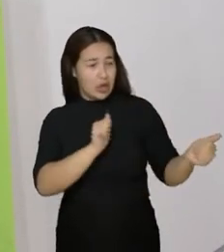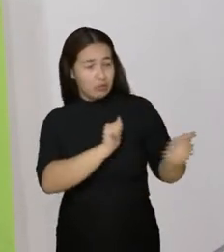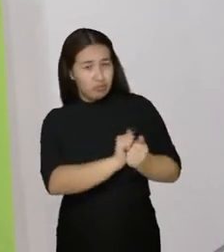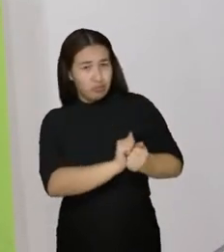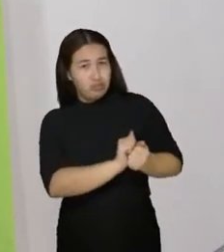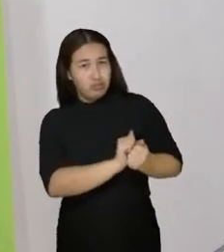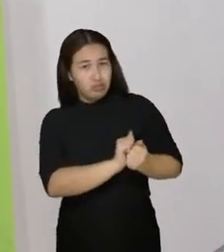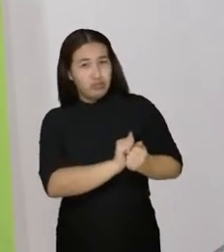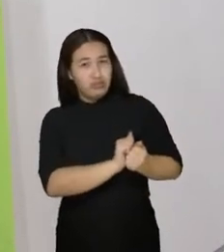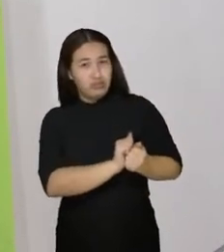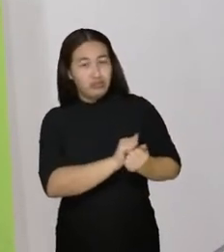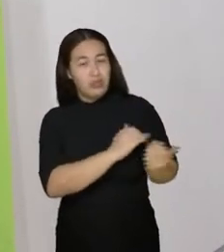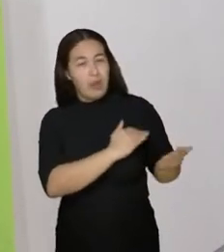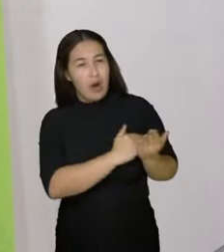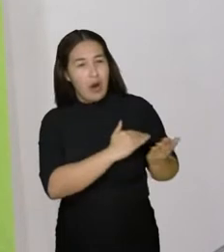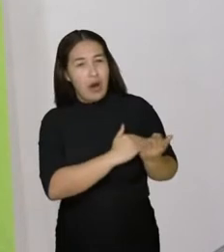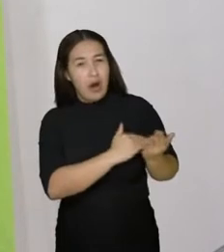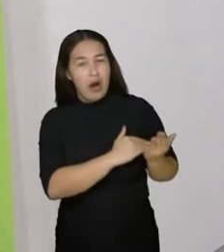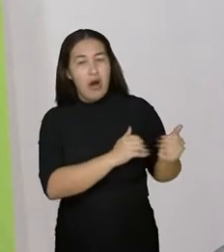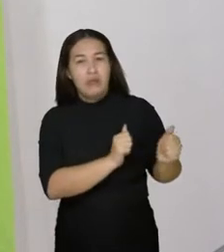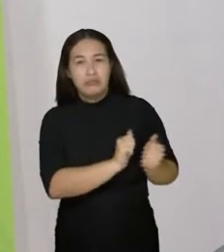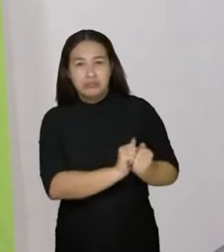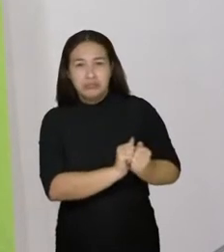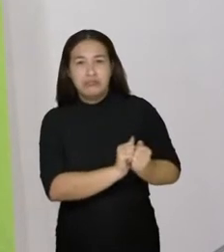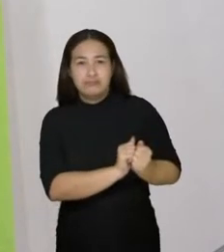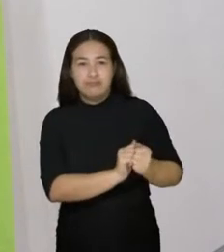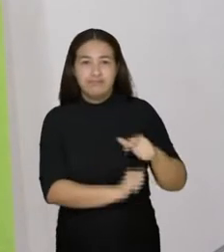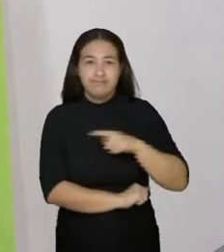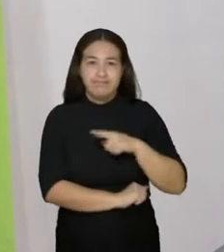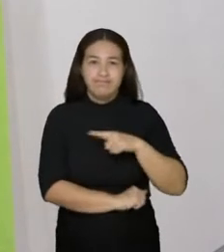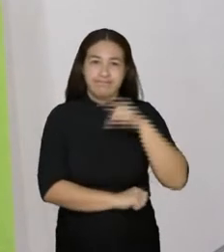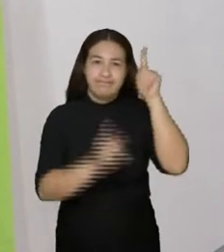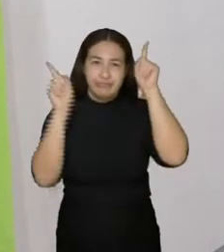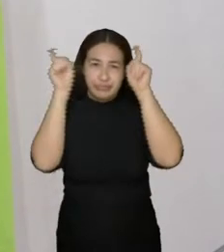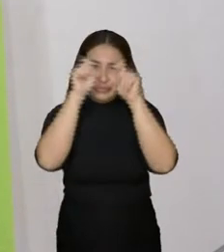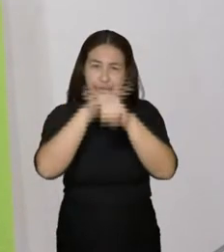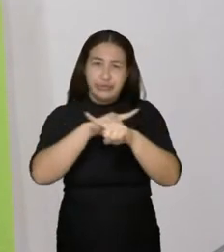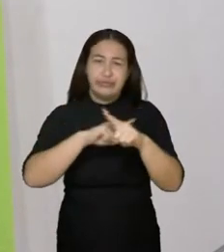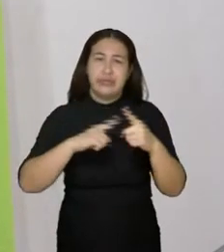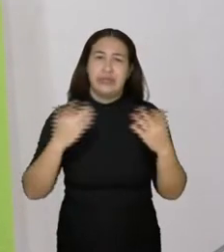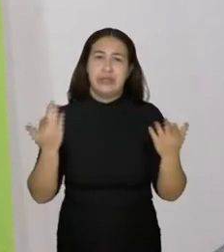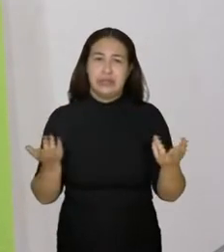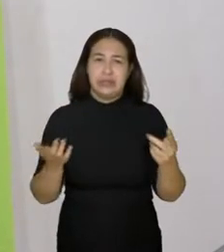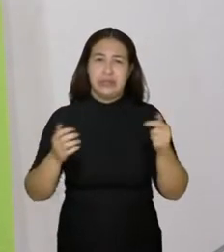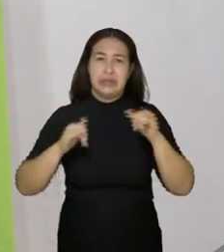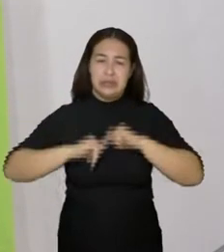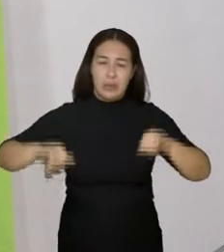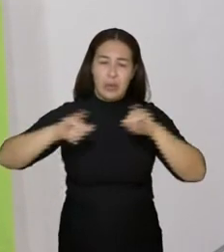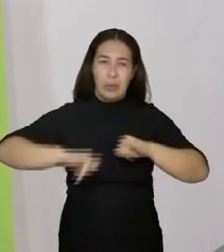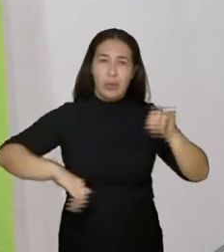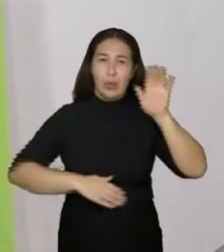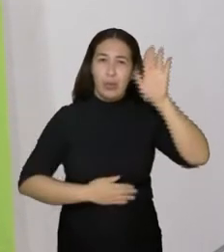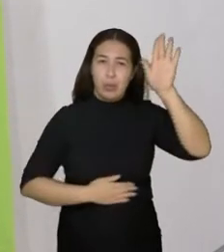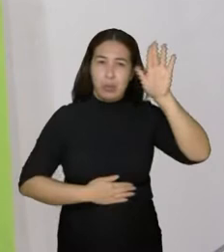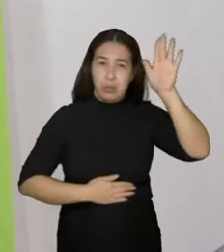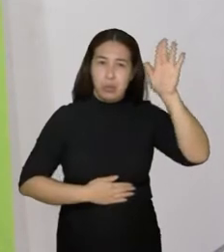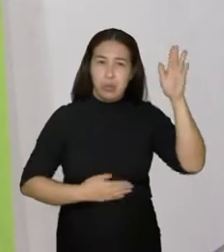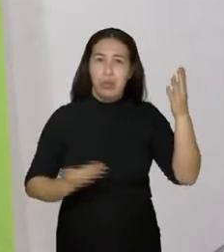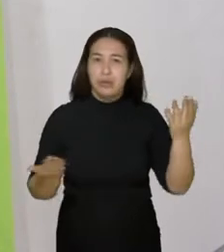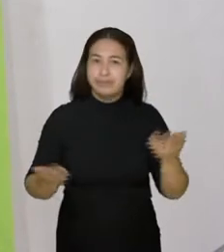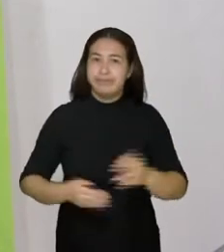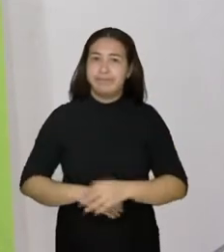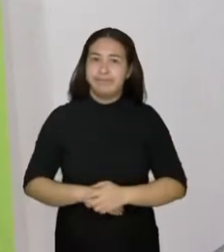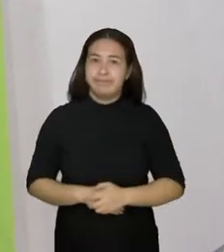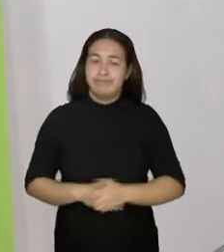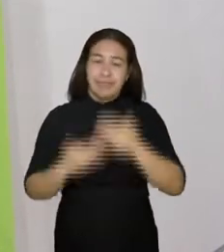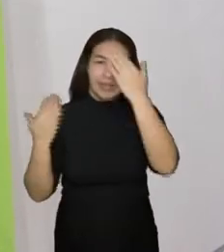cada instante dessa difícil e ar do campanha eleitoral 2022 agradecer